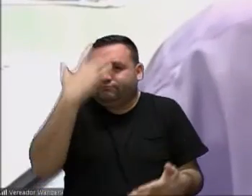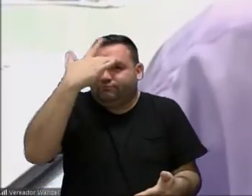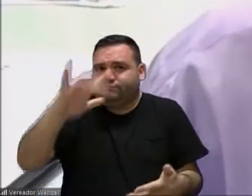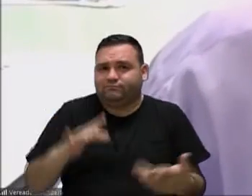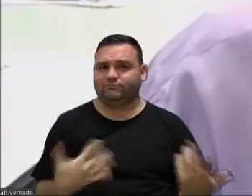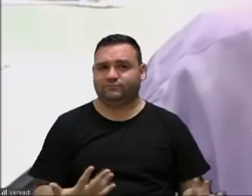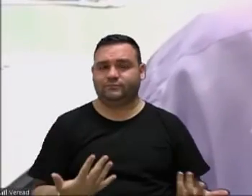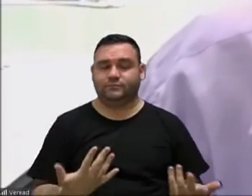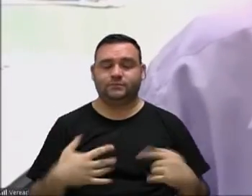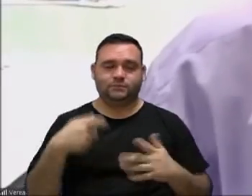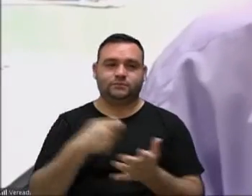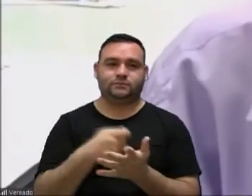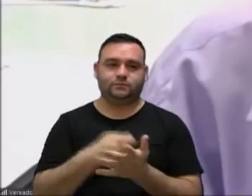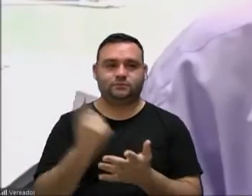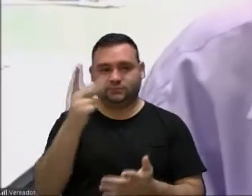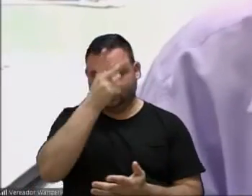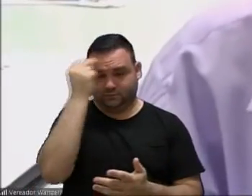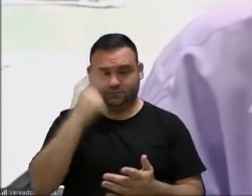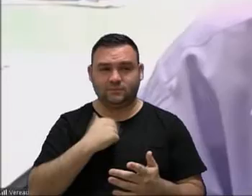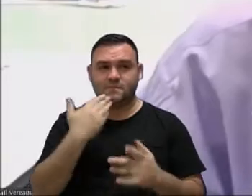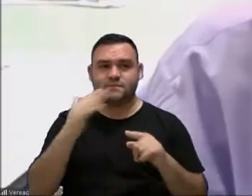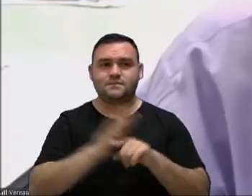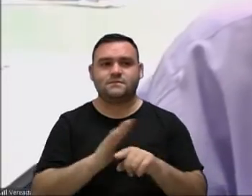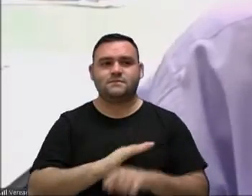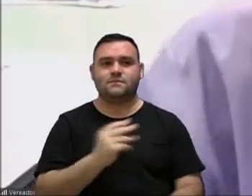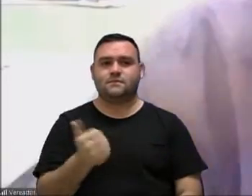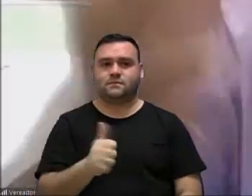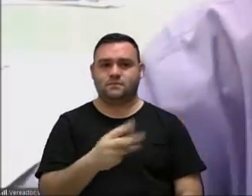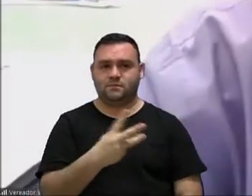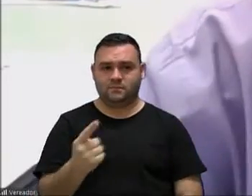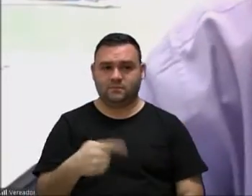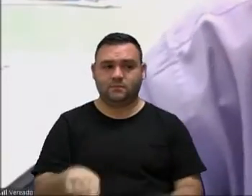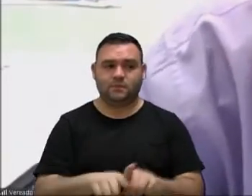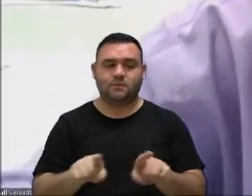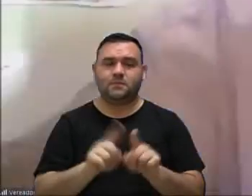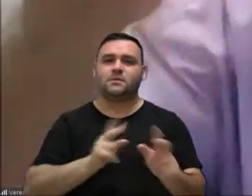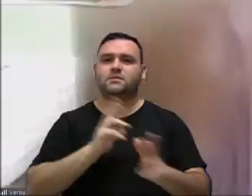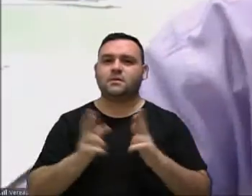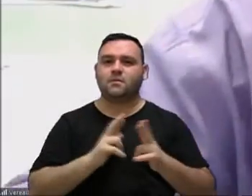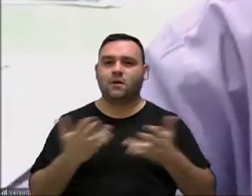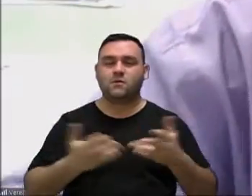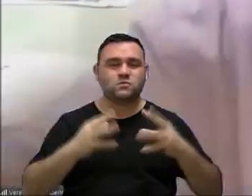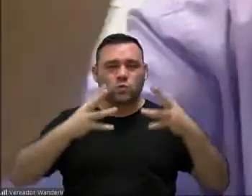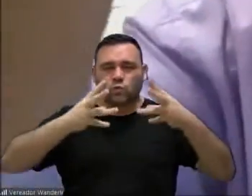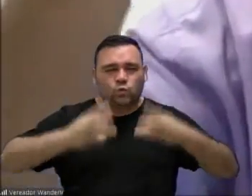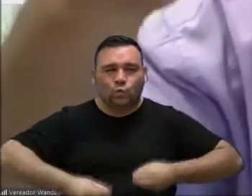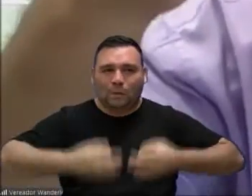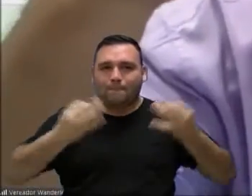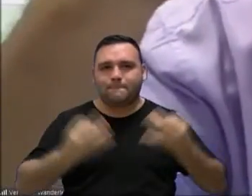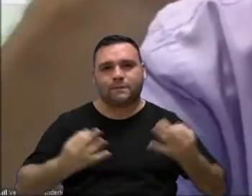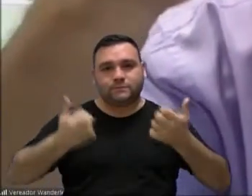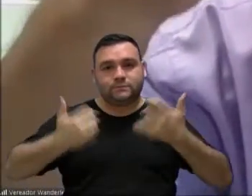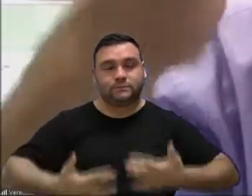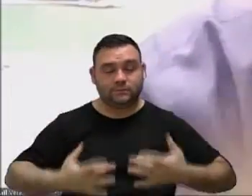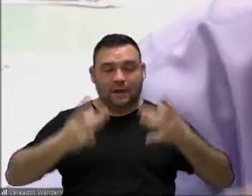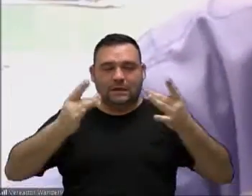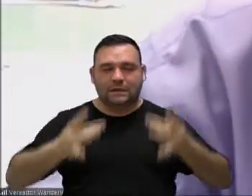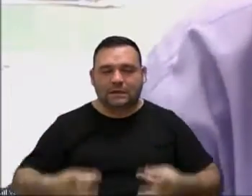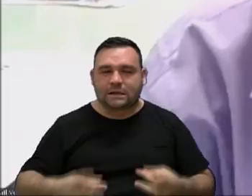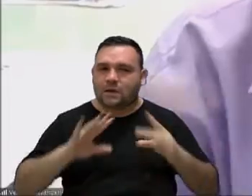estou cobrando do executivo através do requerimento 1131 e quero a resposta na íntegra. Informação